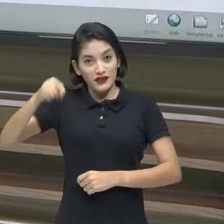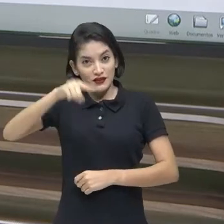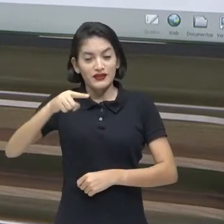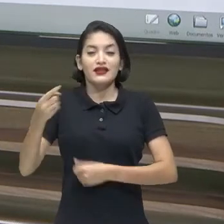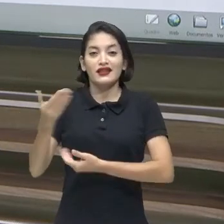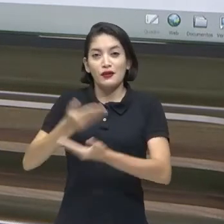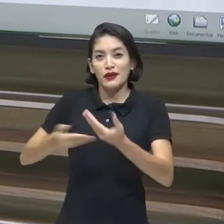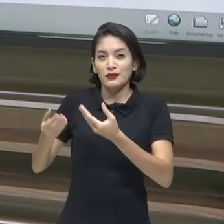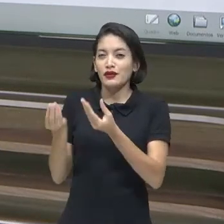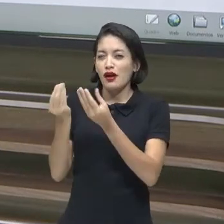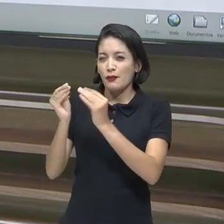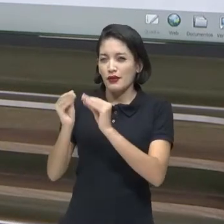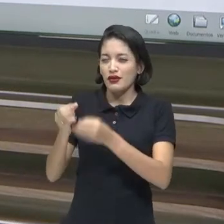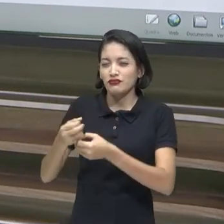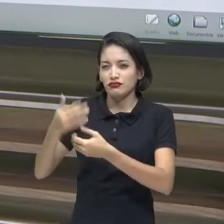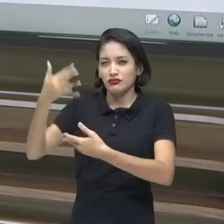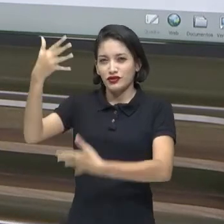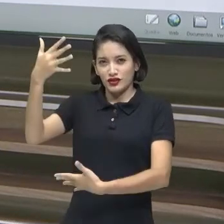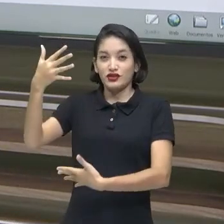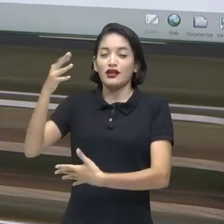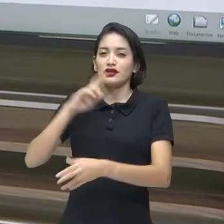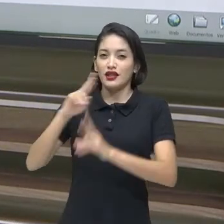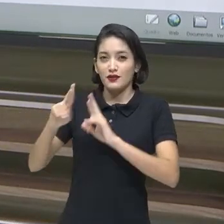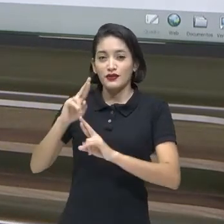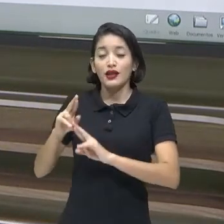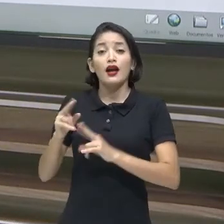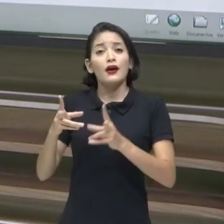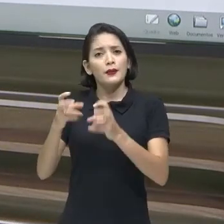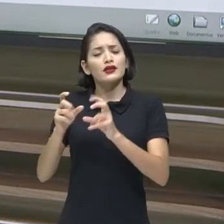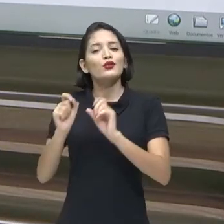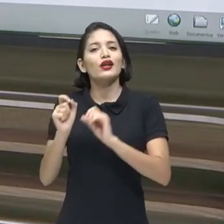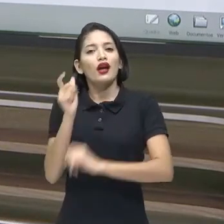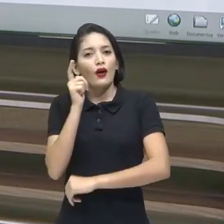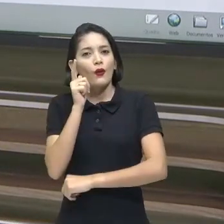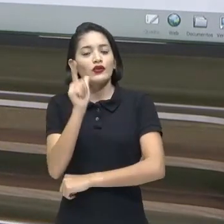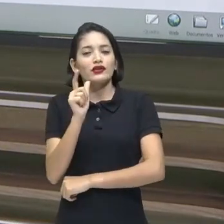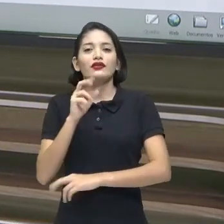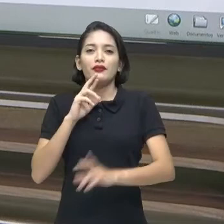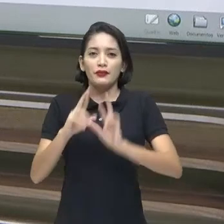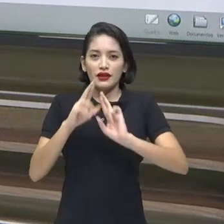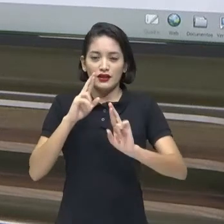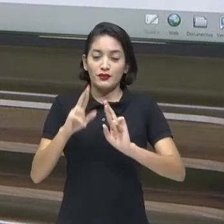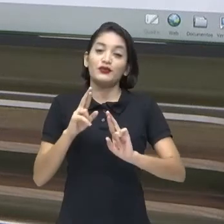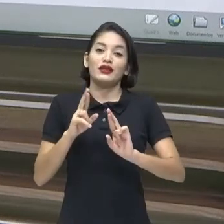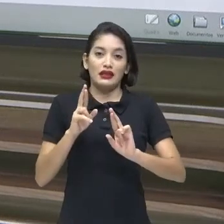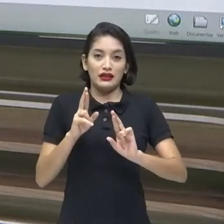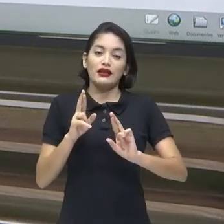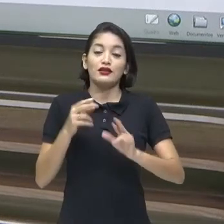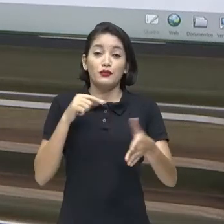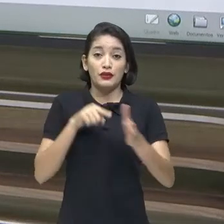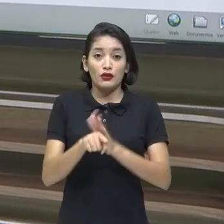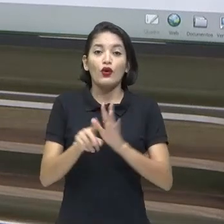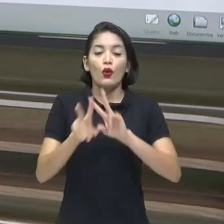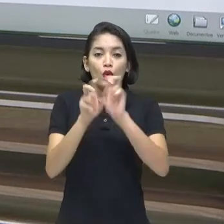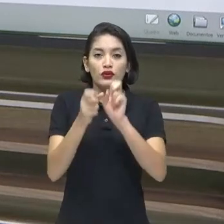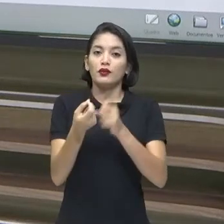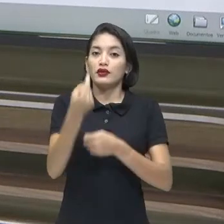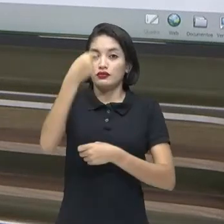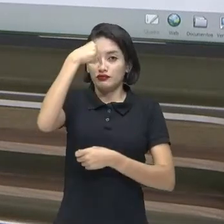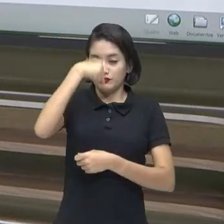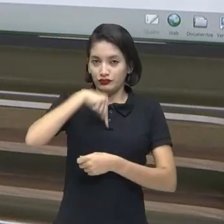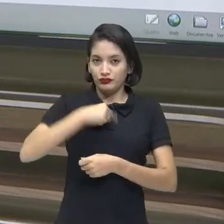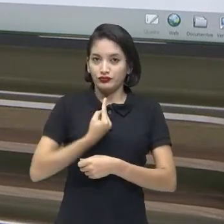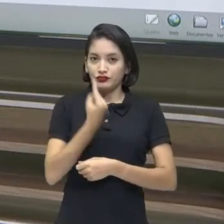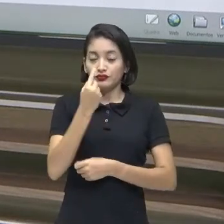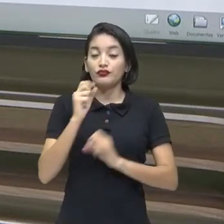a participação pelo chat, para a gente observar o que vocês conseguiram responder nessas questões sobre o sistema respiratório, né?